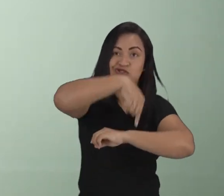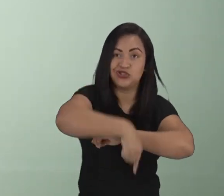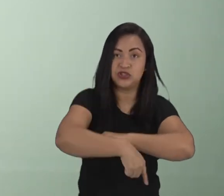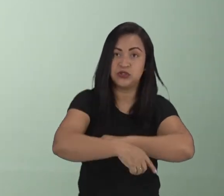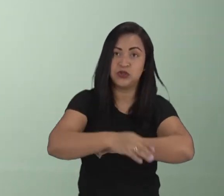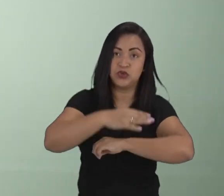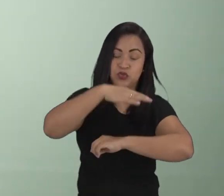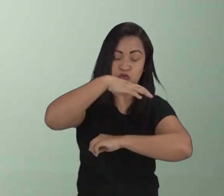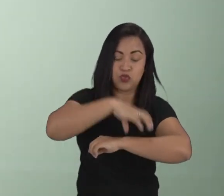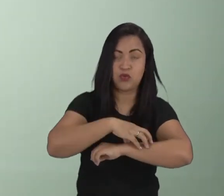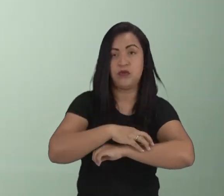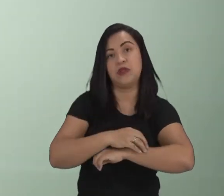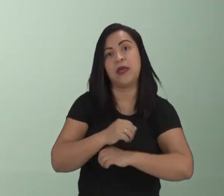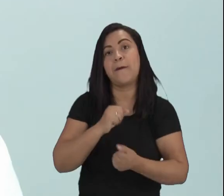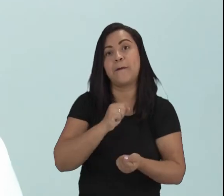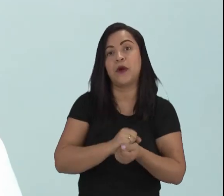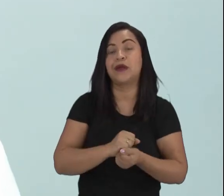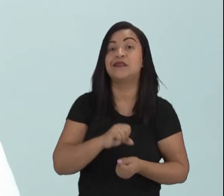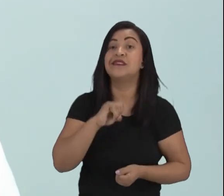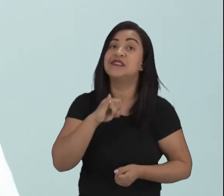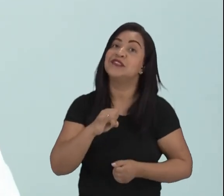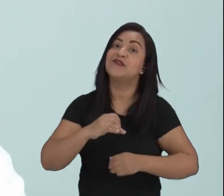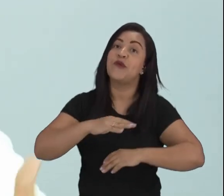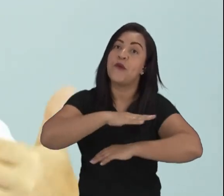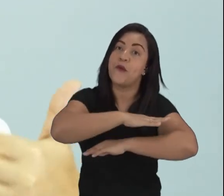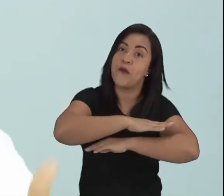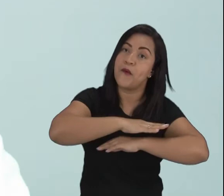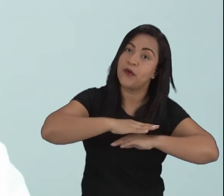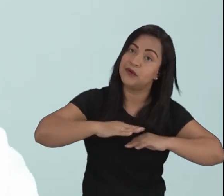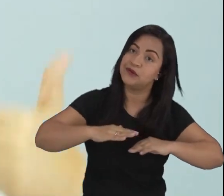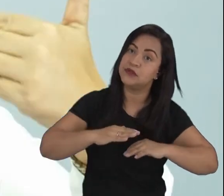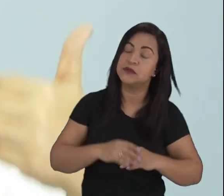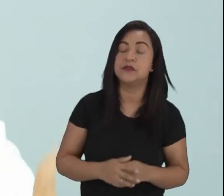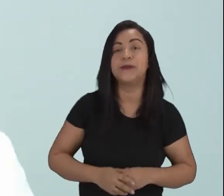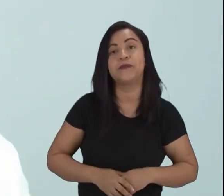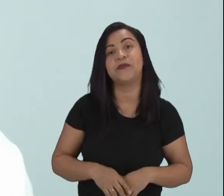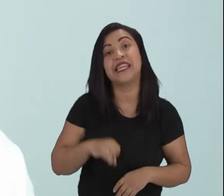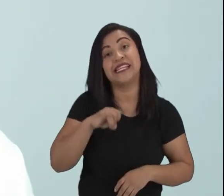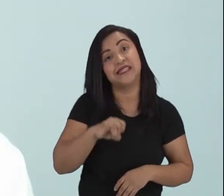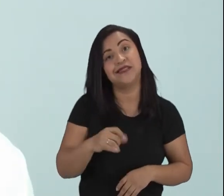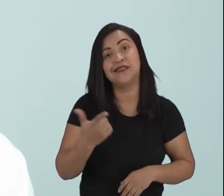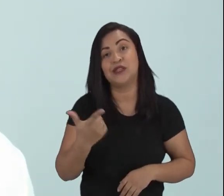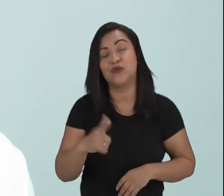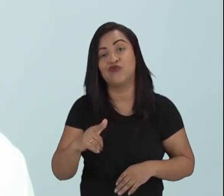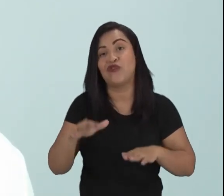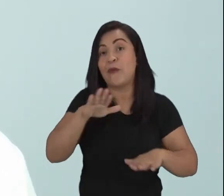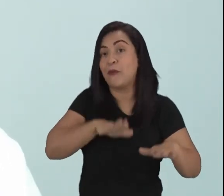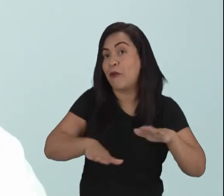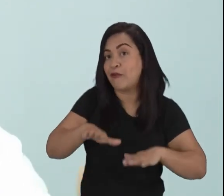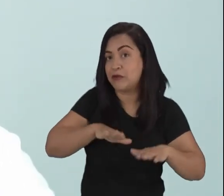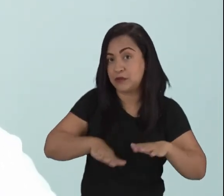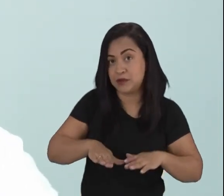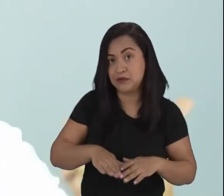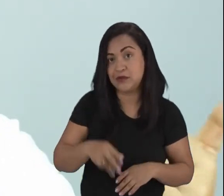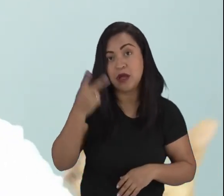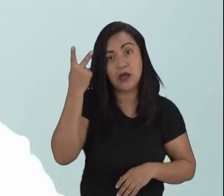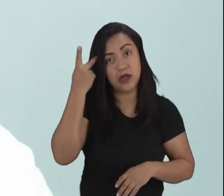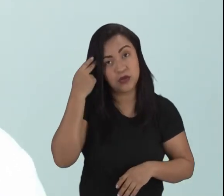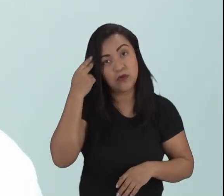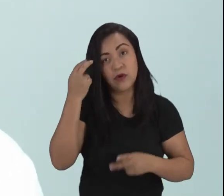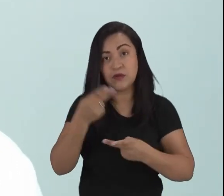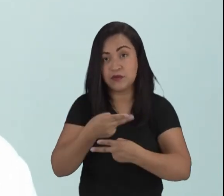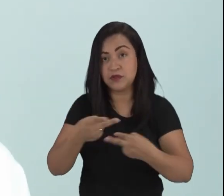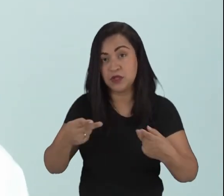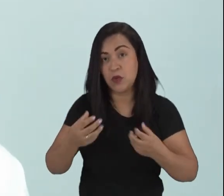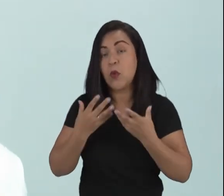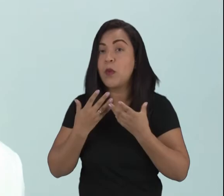está apoiado. Se a superfície for horizontal e não houver movimento nessa direção, a normal vai ser